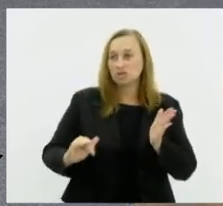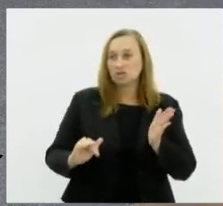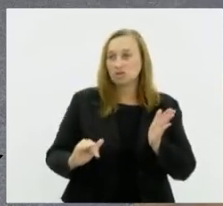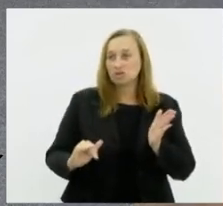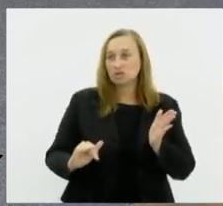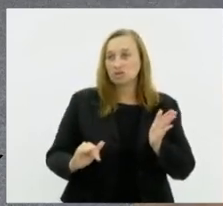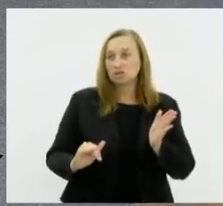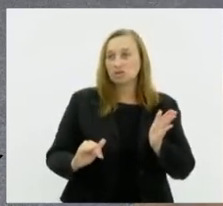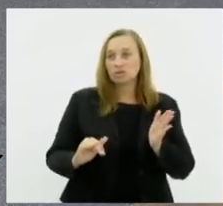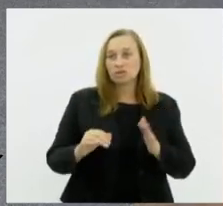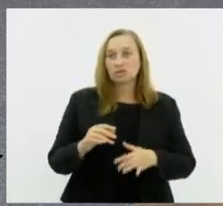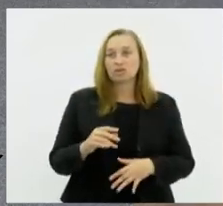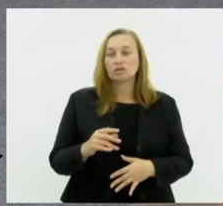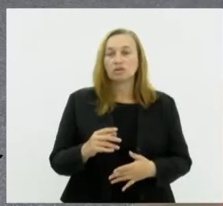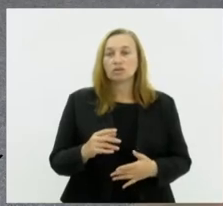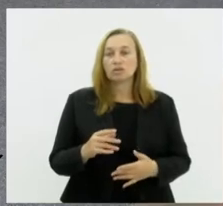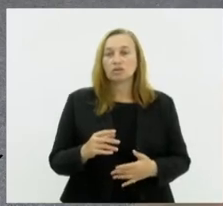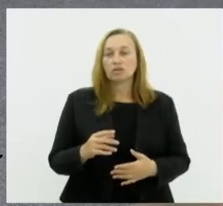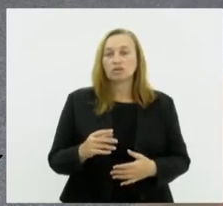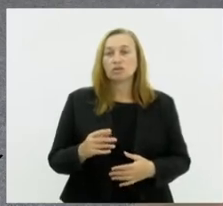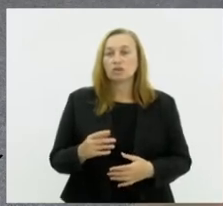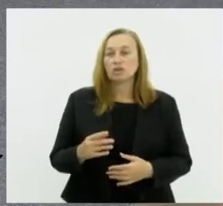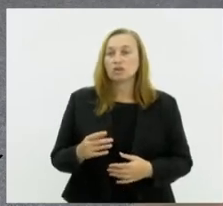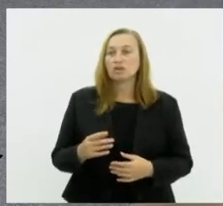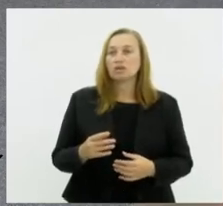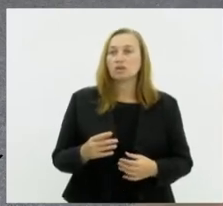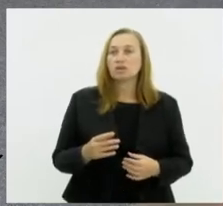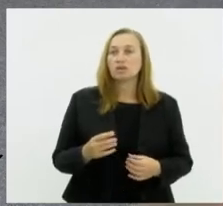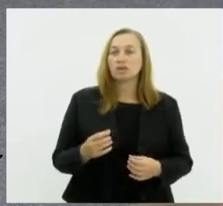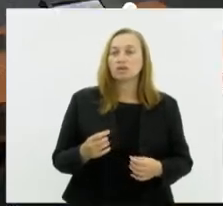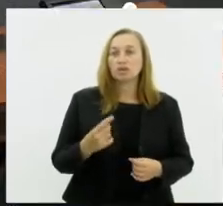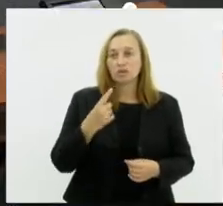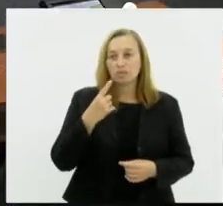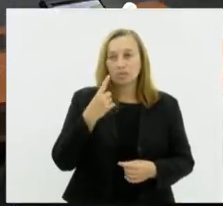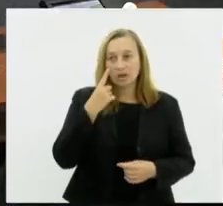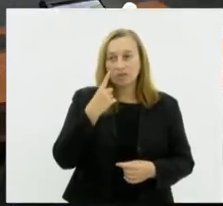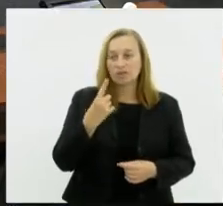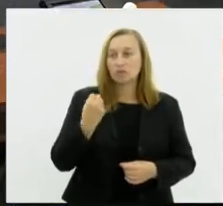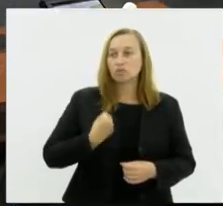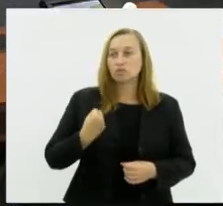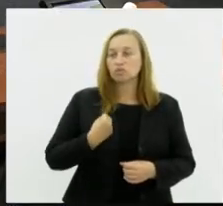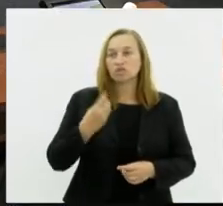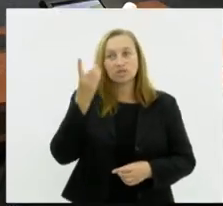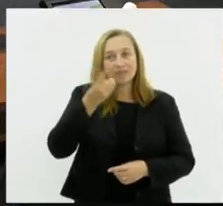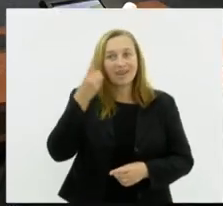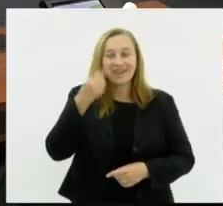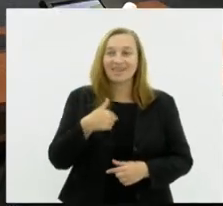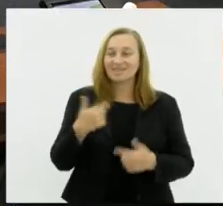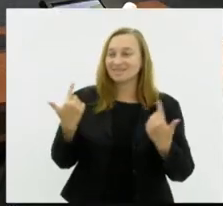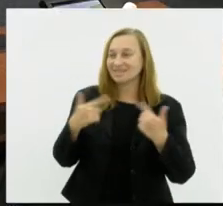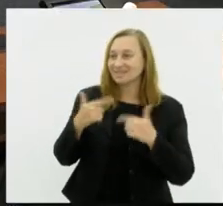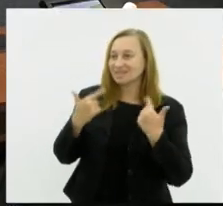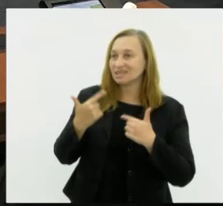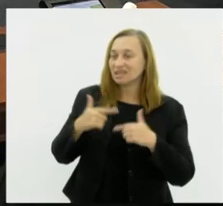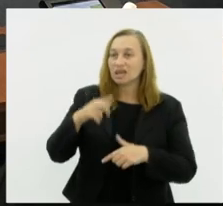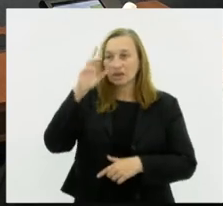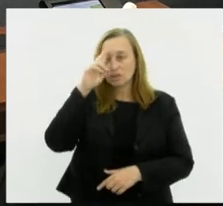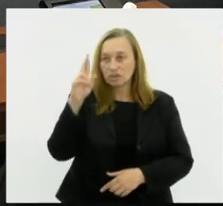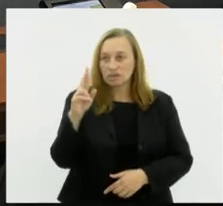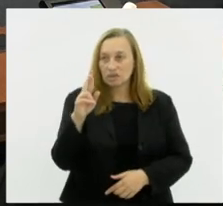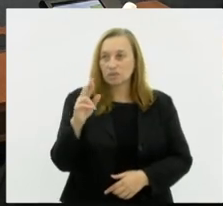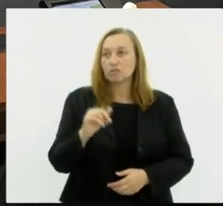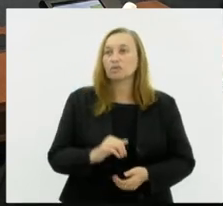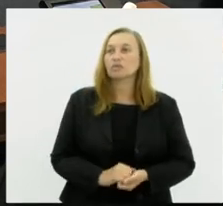retira a verificação e o acordo está entabulado aqui. Eu só acho engraçado é Vossa Excelência